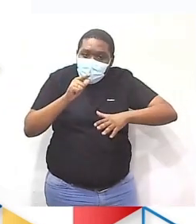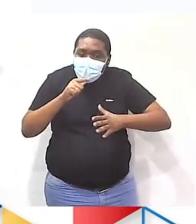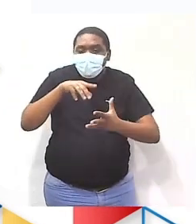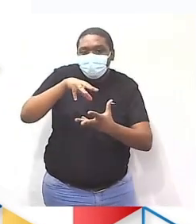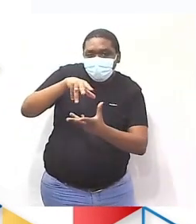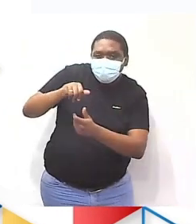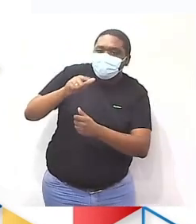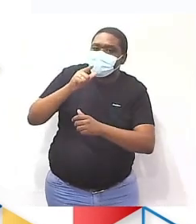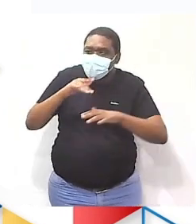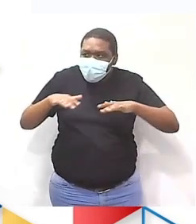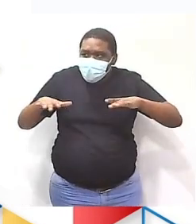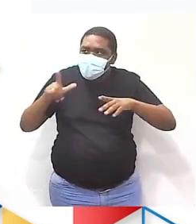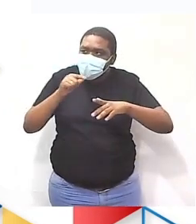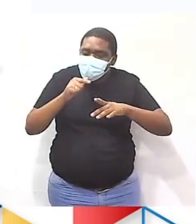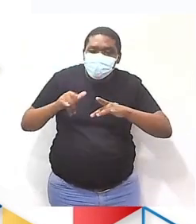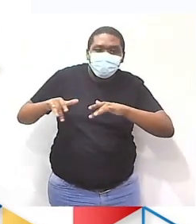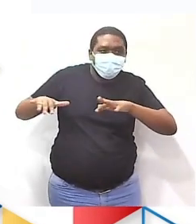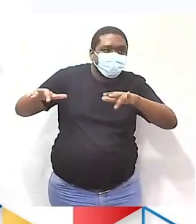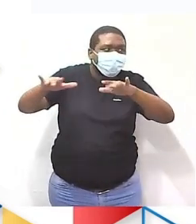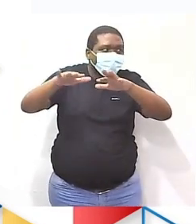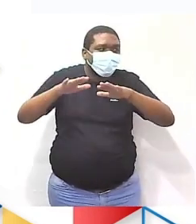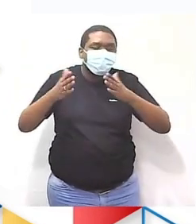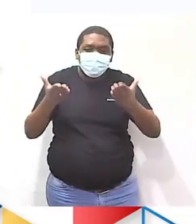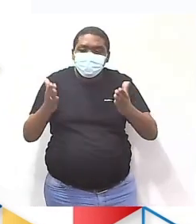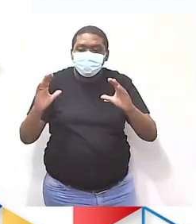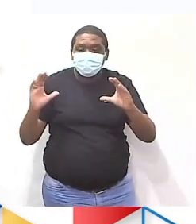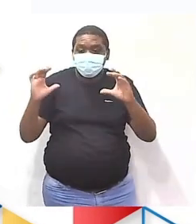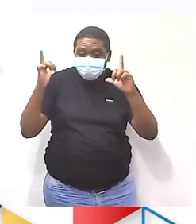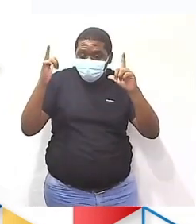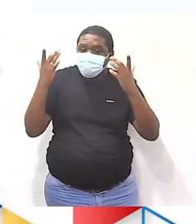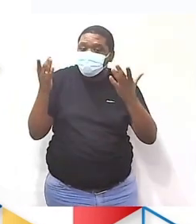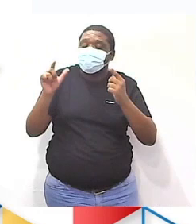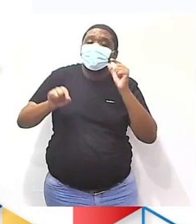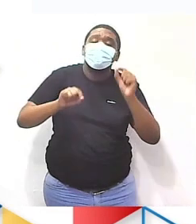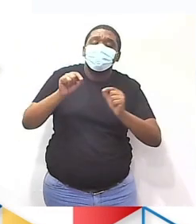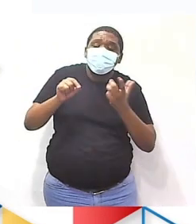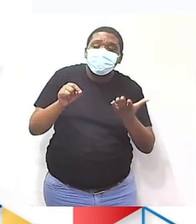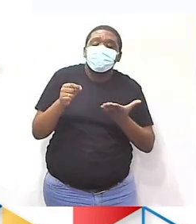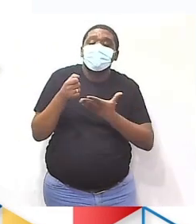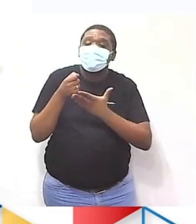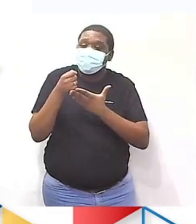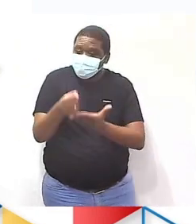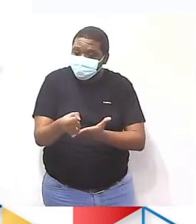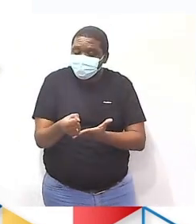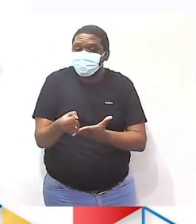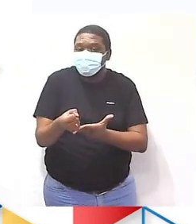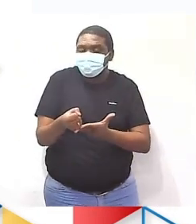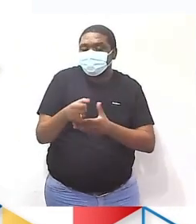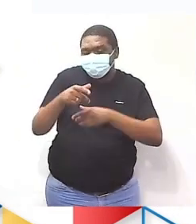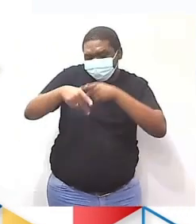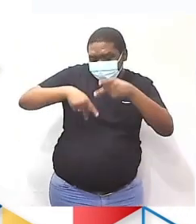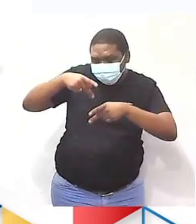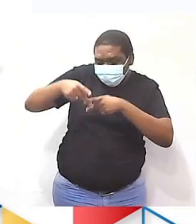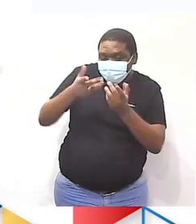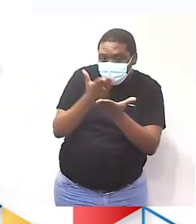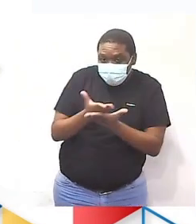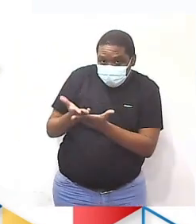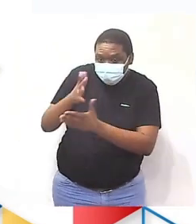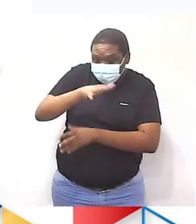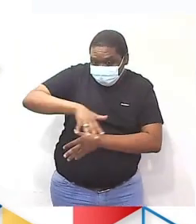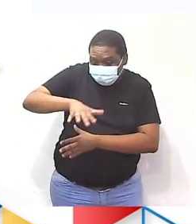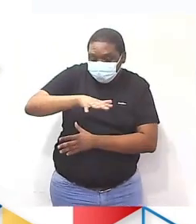terra, água, terra. E é lógico que com a ajuda ali dos geólogos, né, as pessoas